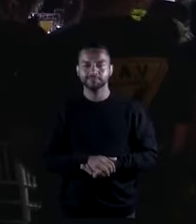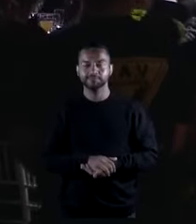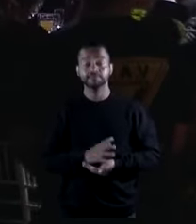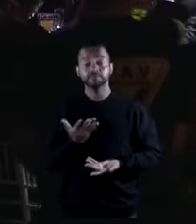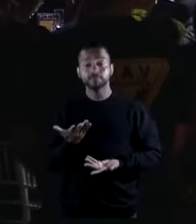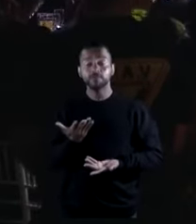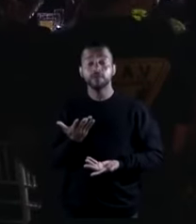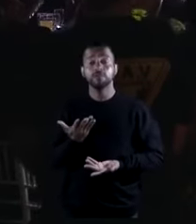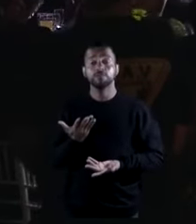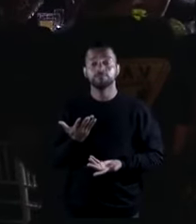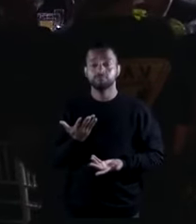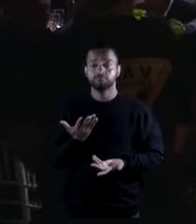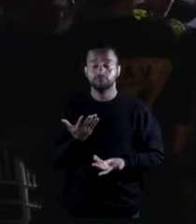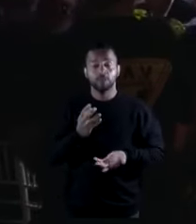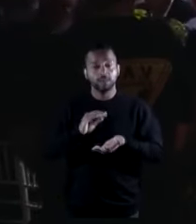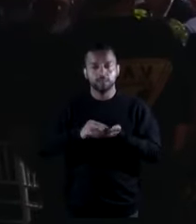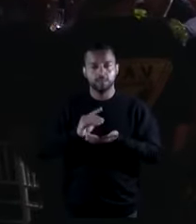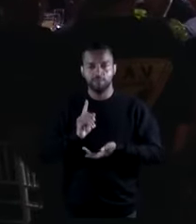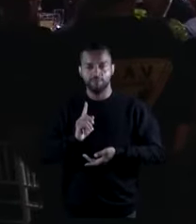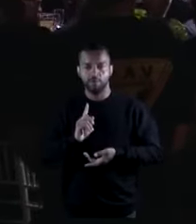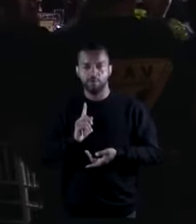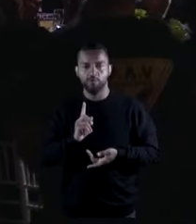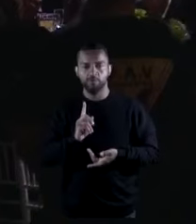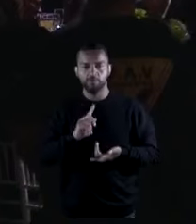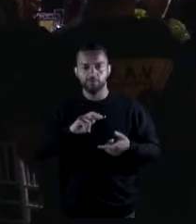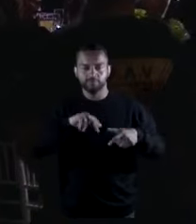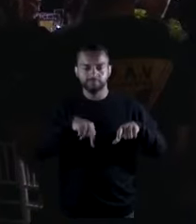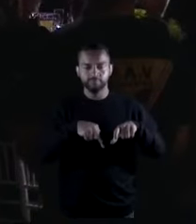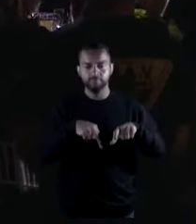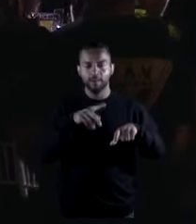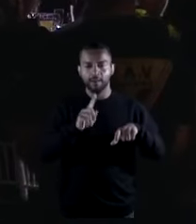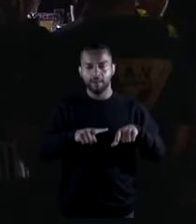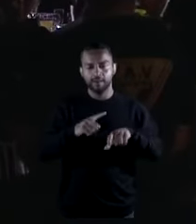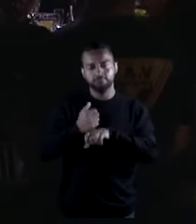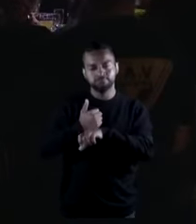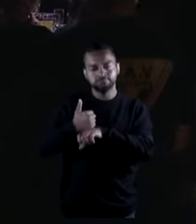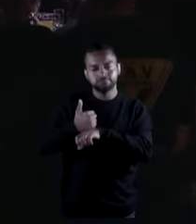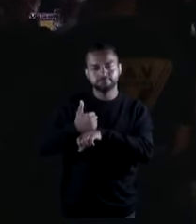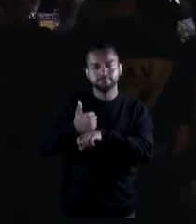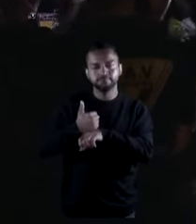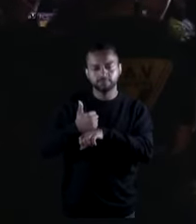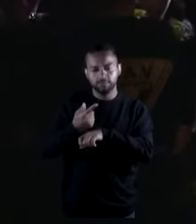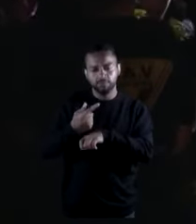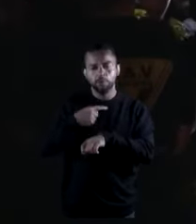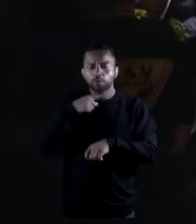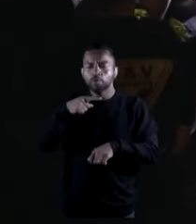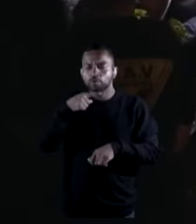Bom, o que não falta no meio campo, vocês viram, né? Do nosso time são craques. Fica a dúvida, será que vai ser um esquema